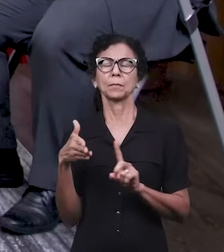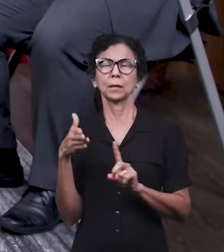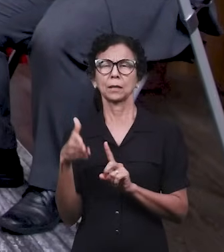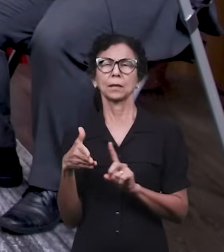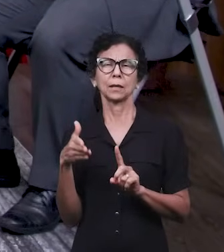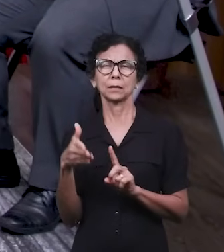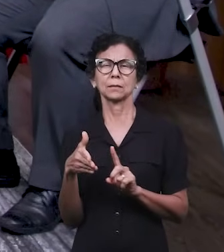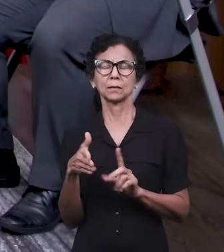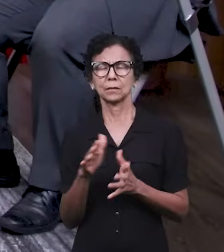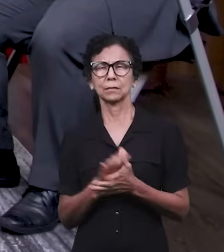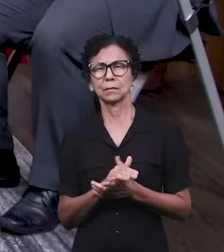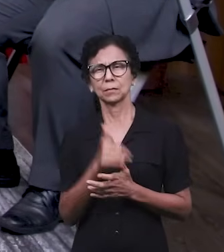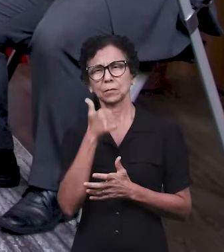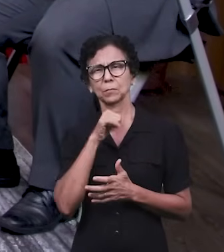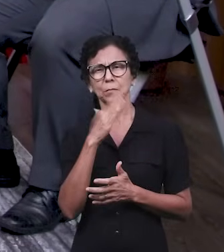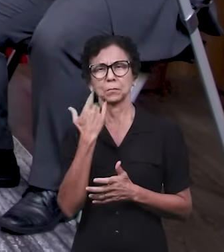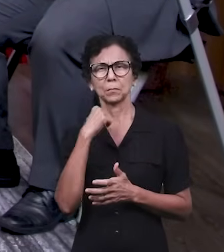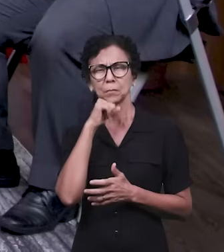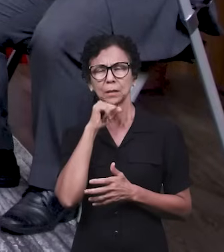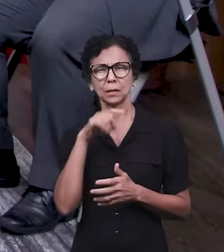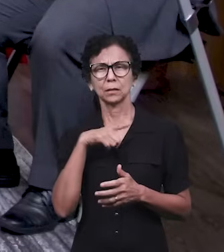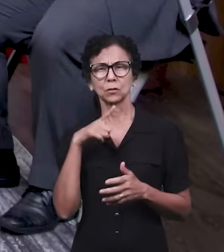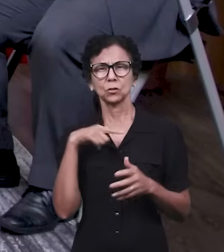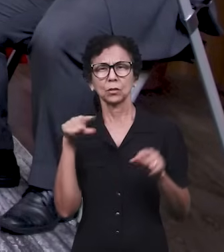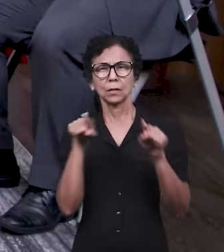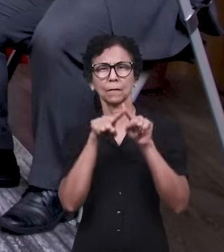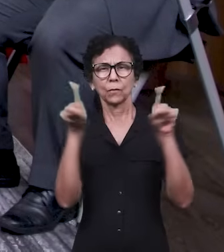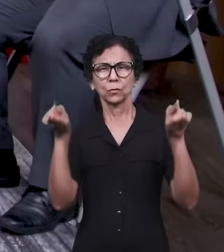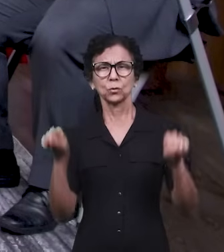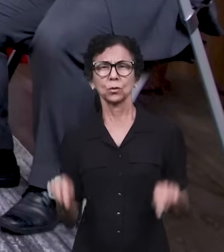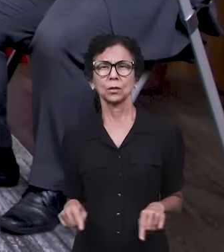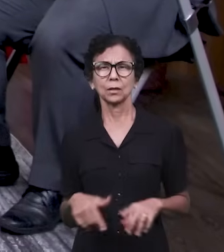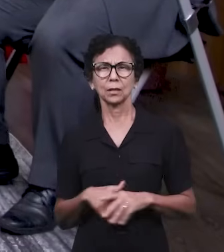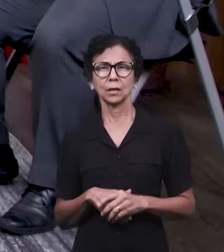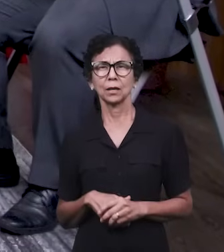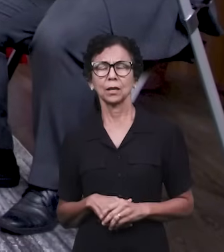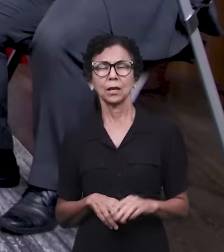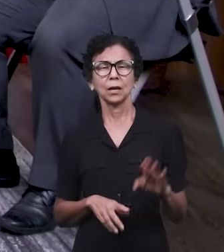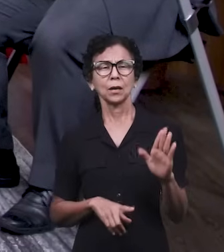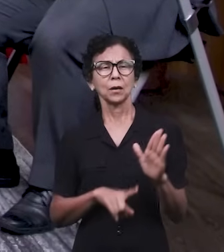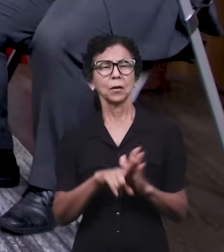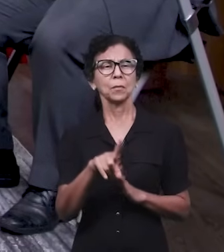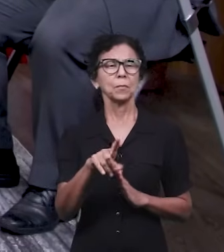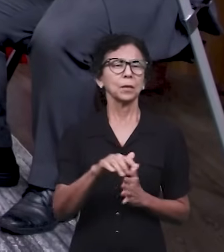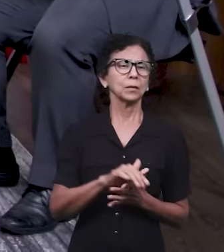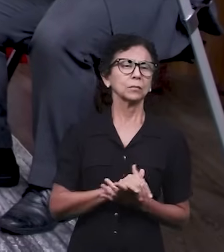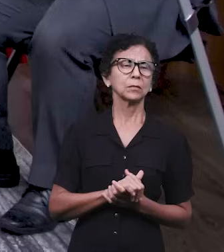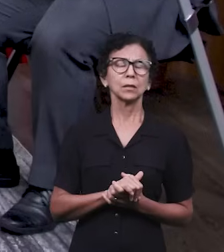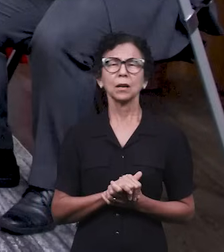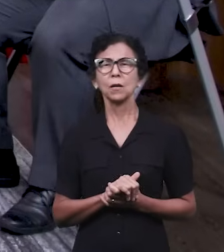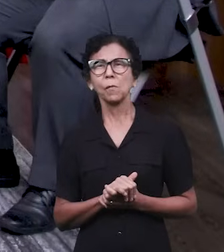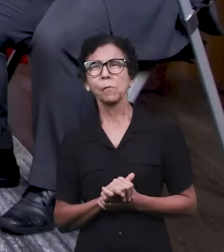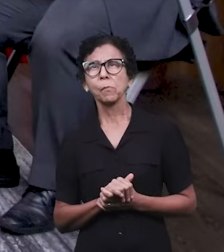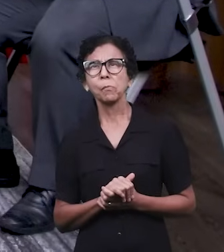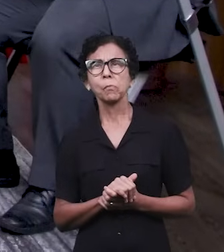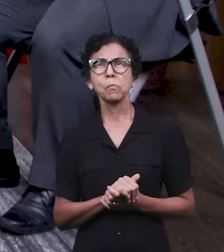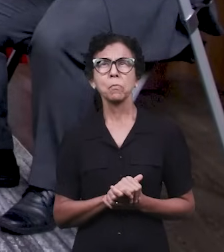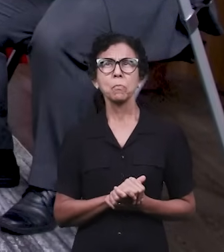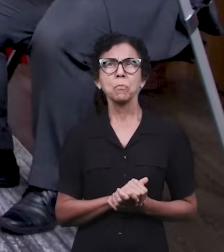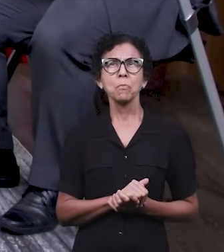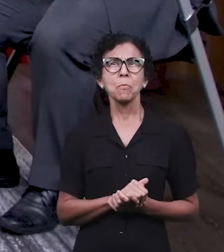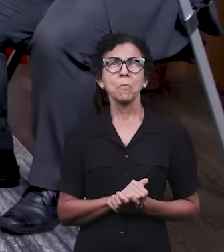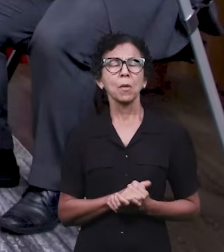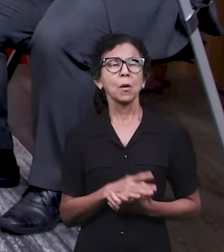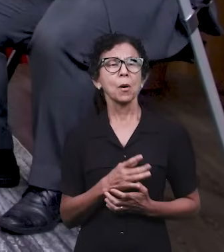os funcionários, e eu fiz uma pergunta sobre eles, qual era o time dos amigos, eles sabiam, qual era o medo dos amigos, sabiam, até